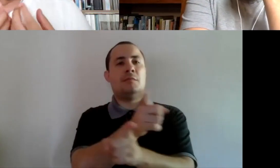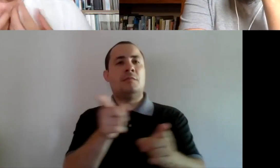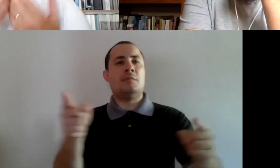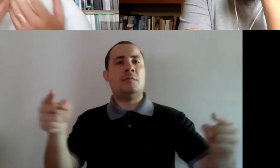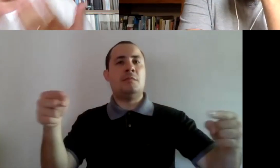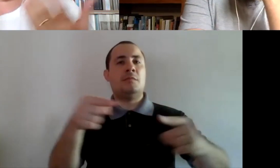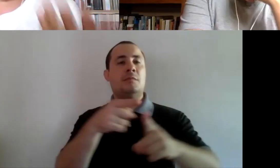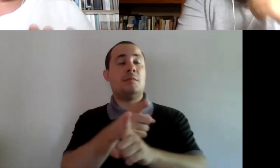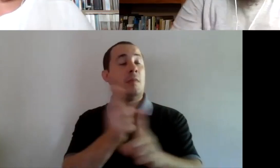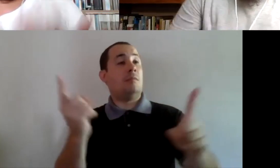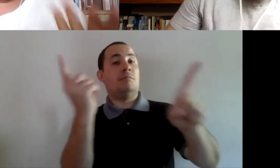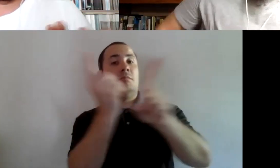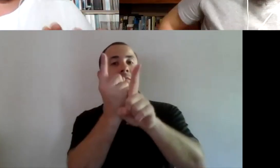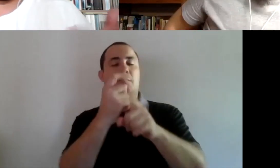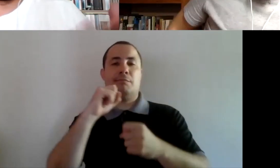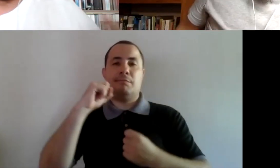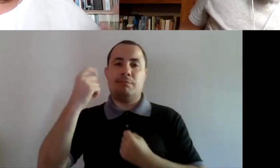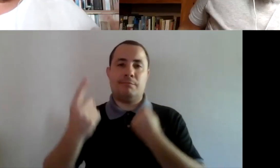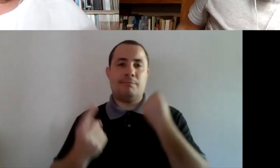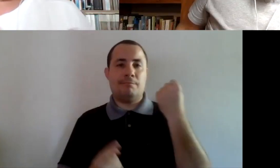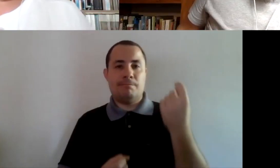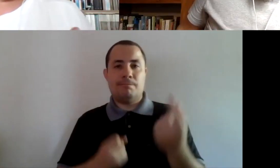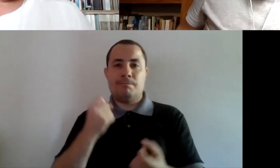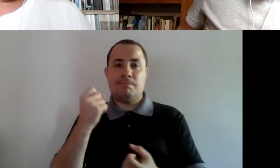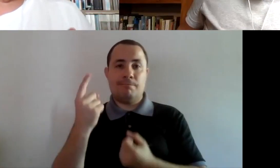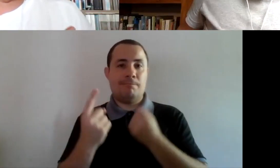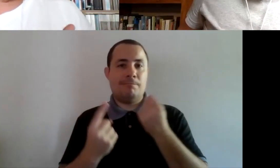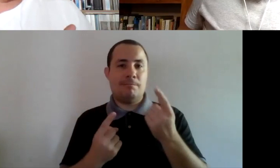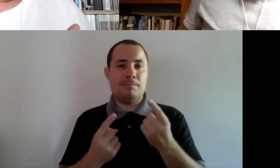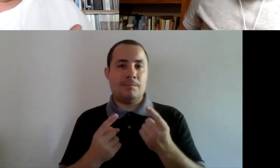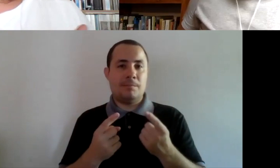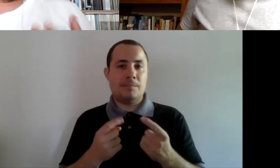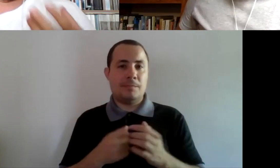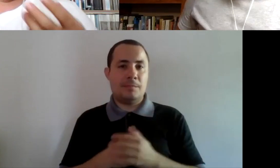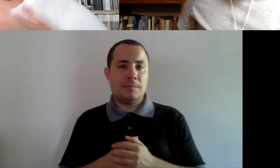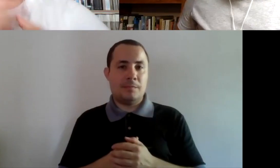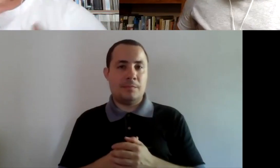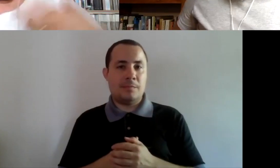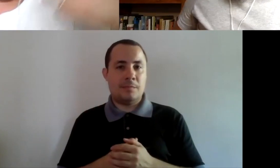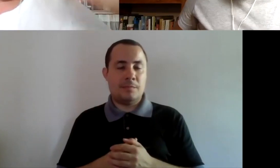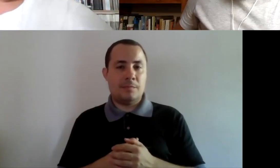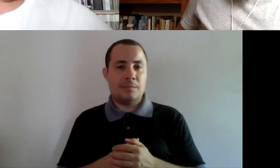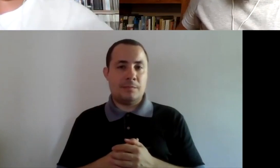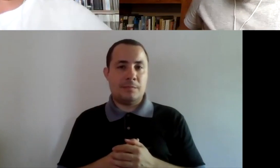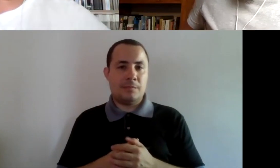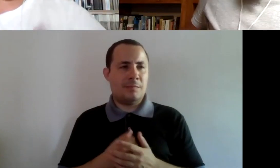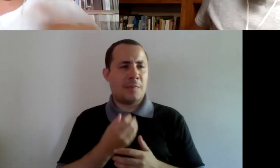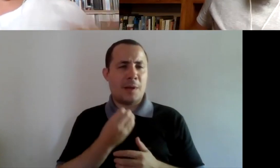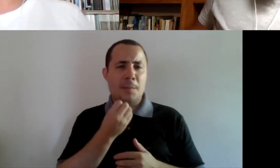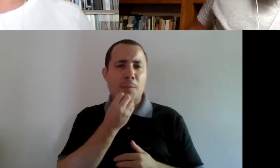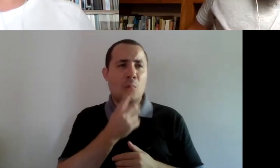e o natural seria que eles fossem totalmente permeáveis, né? Claro. Porque a Não, literatura escrita e circulasse aqui e